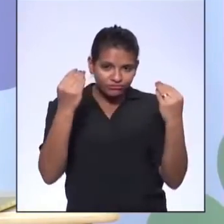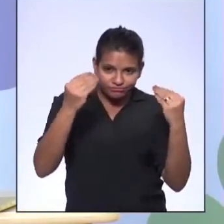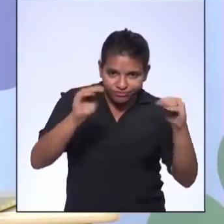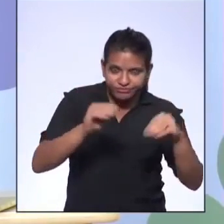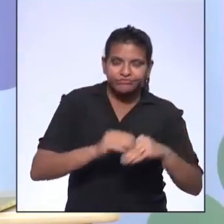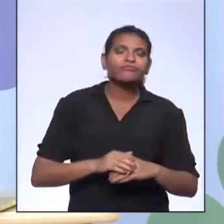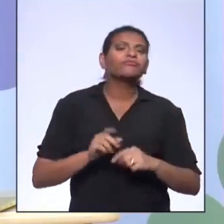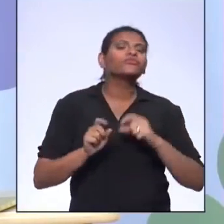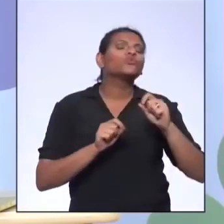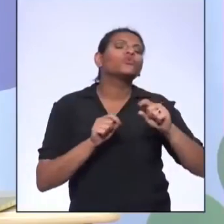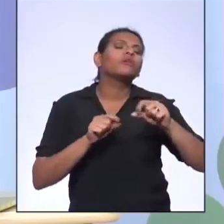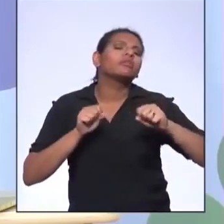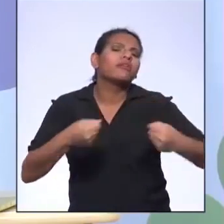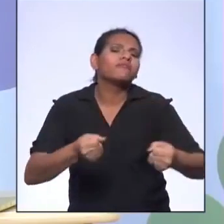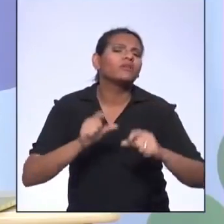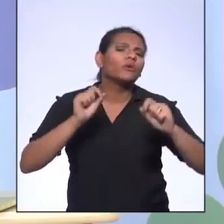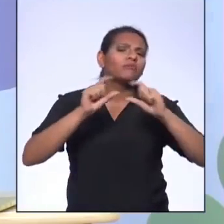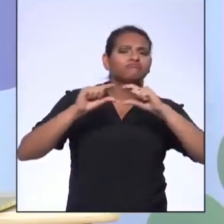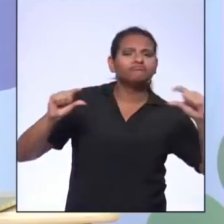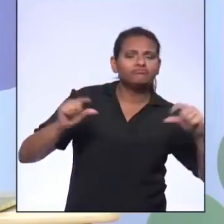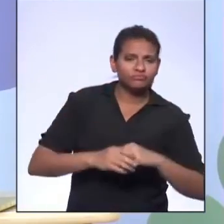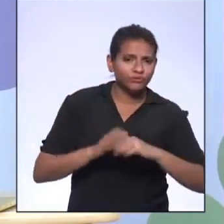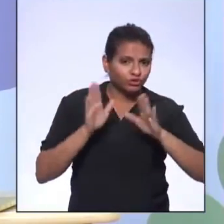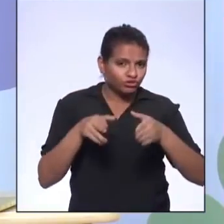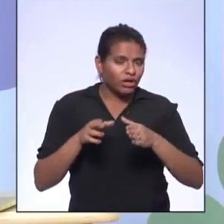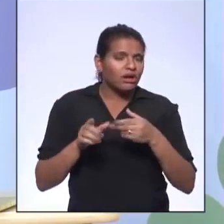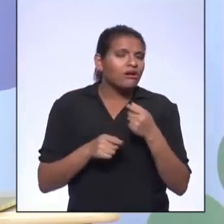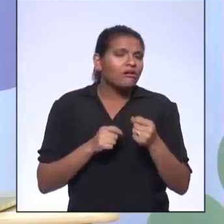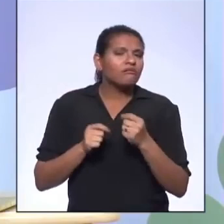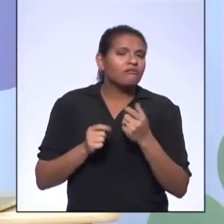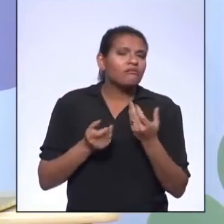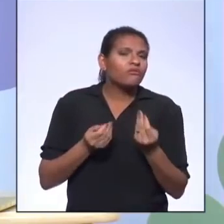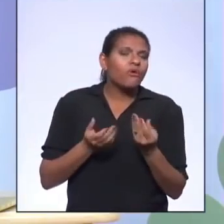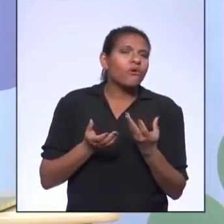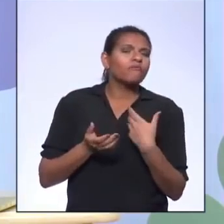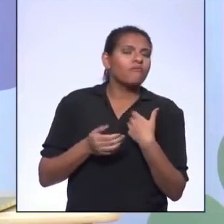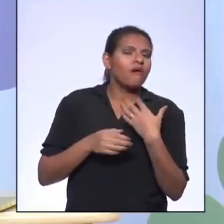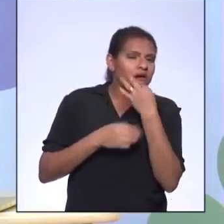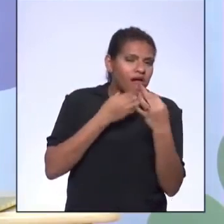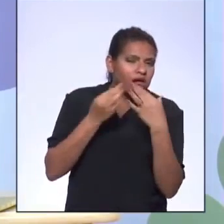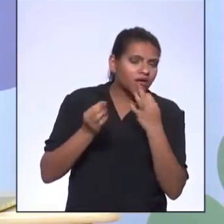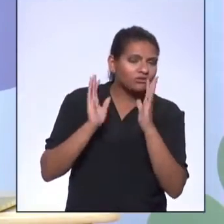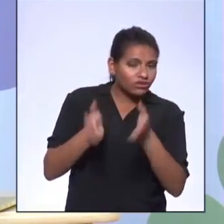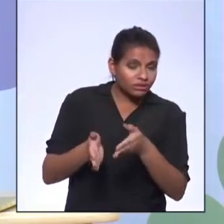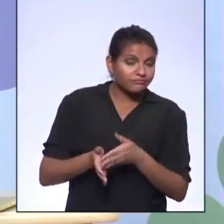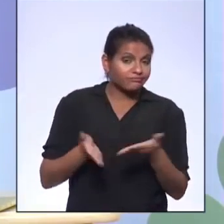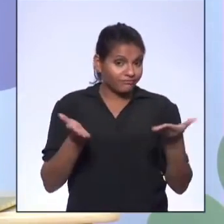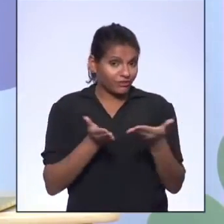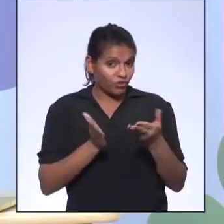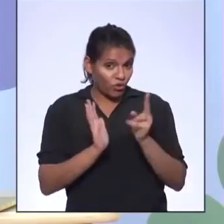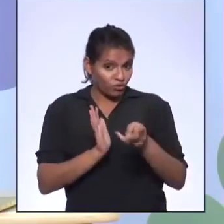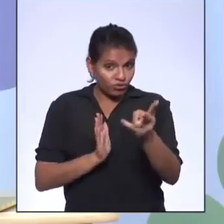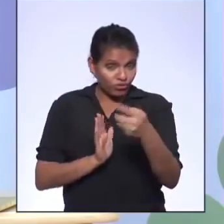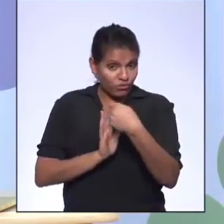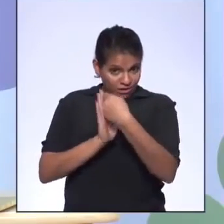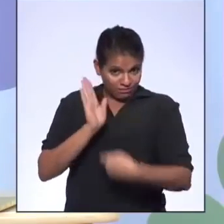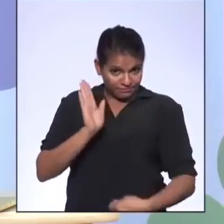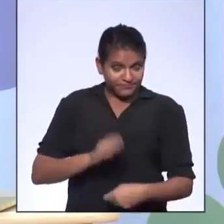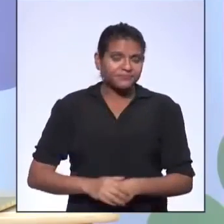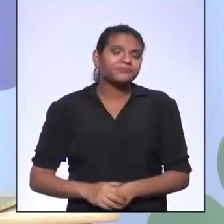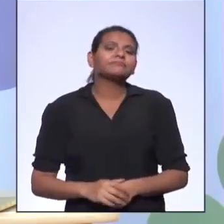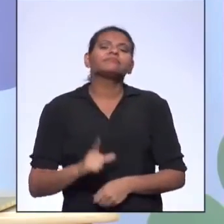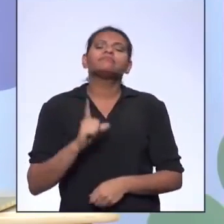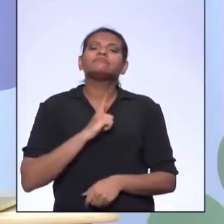os termos que você vai definir e a partir de agora a gente continua. Para que a gente trabalhe, então, a argumentação,